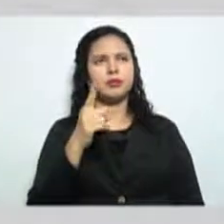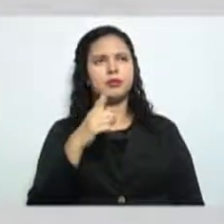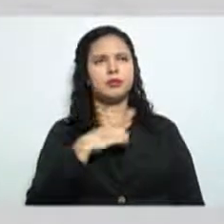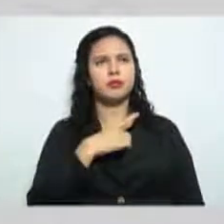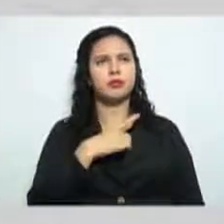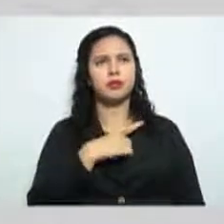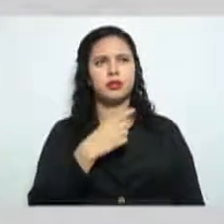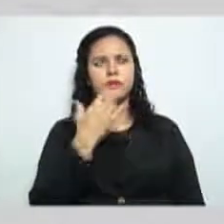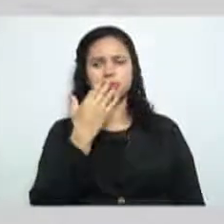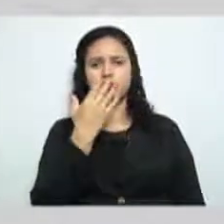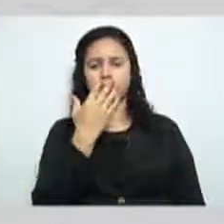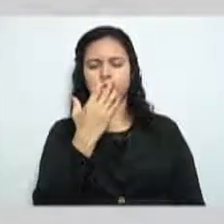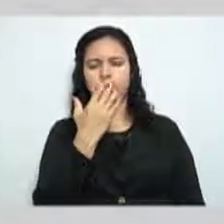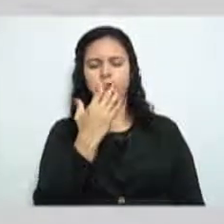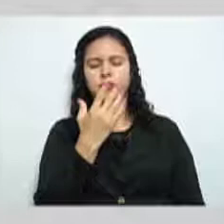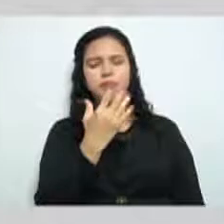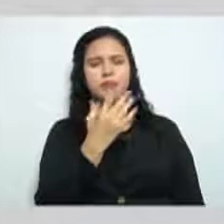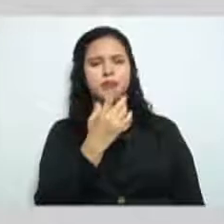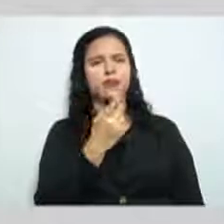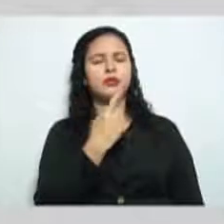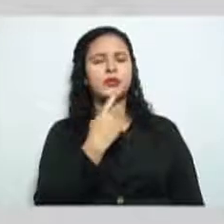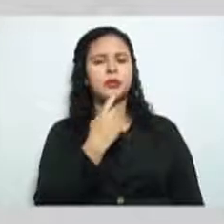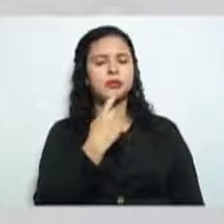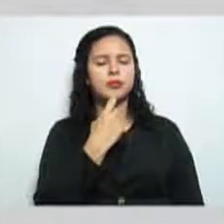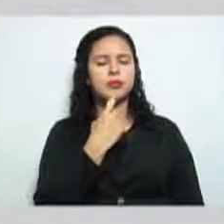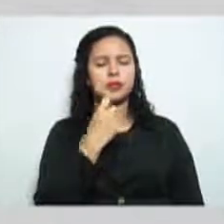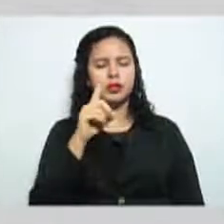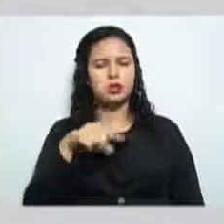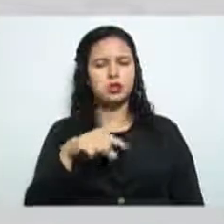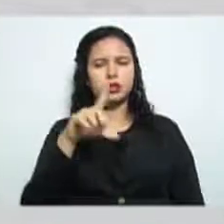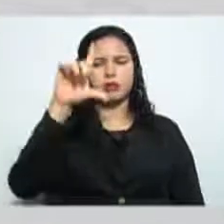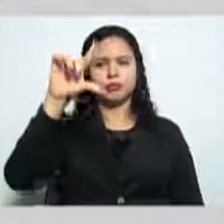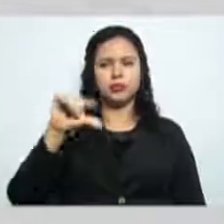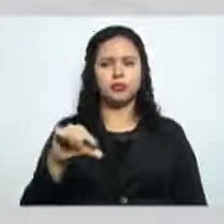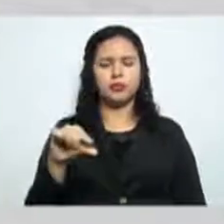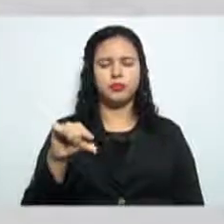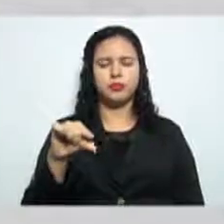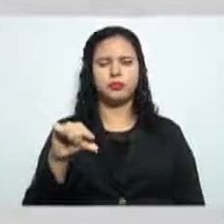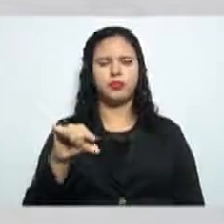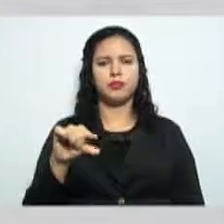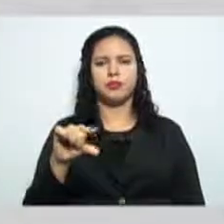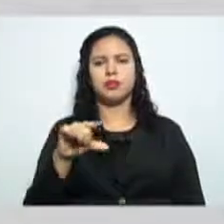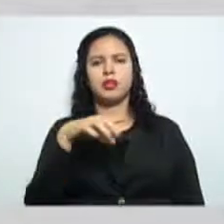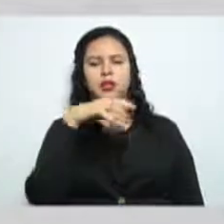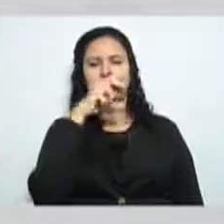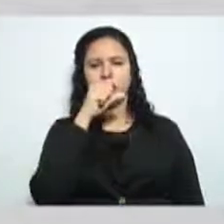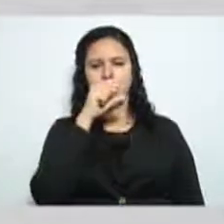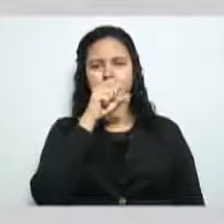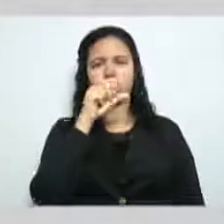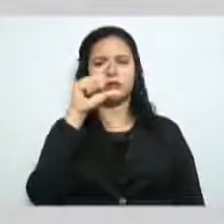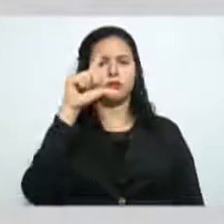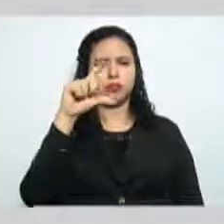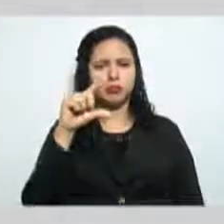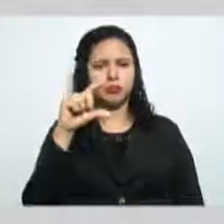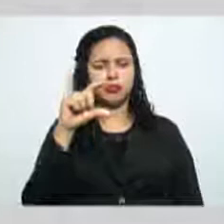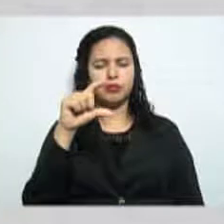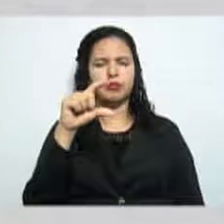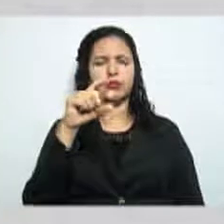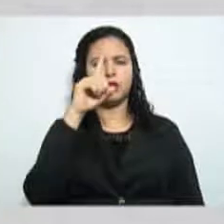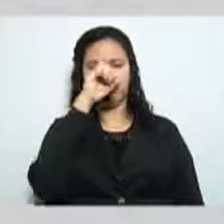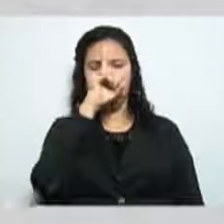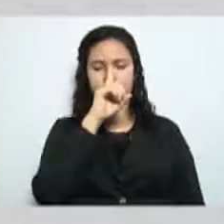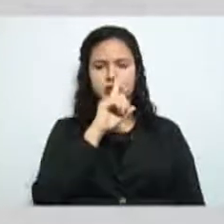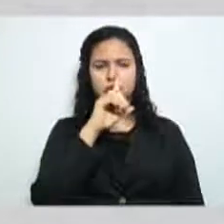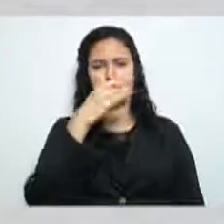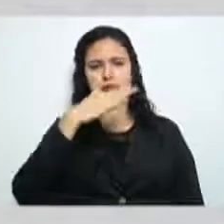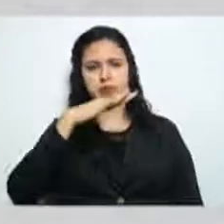de cores que vai trazer ele em vermelho, ele está com um indicador muito baixo, em laranja ele está baixo, em amarelo ele está no